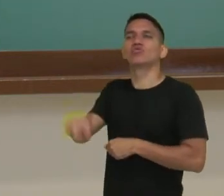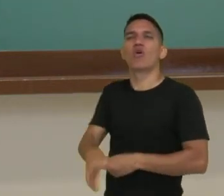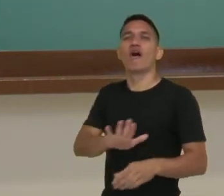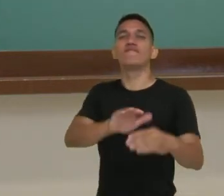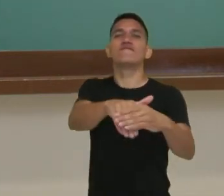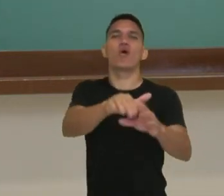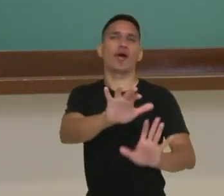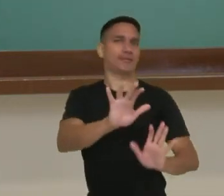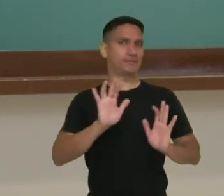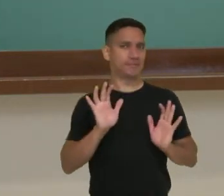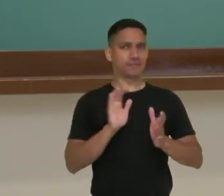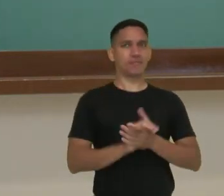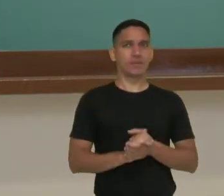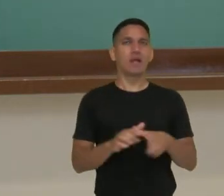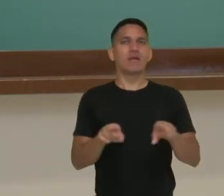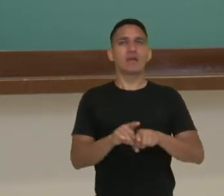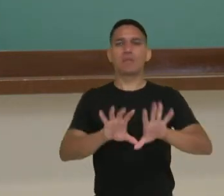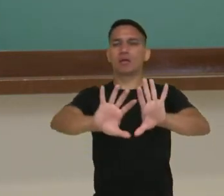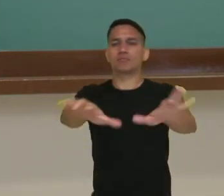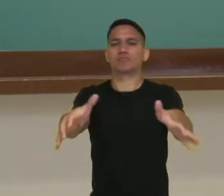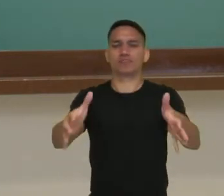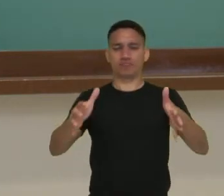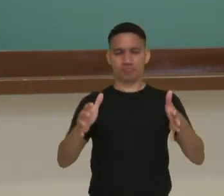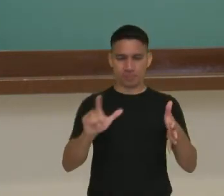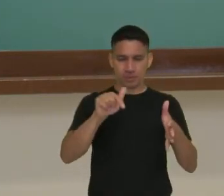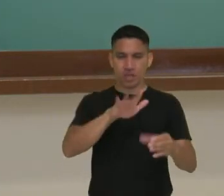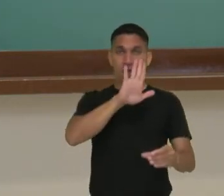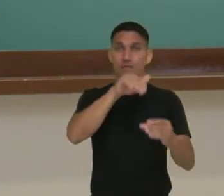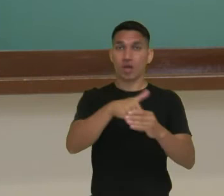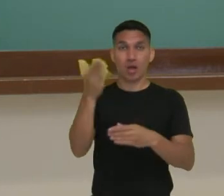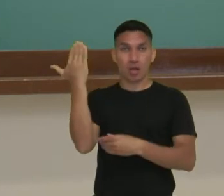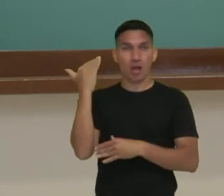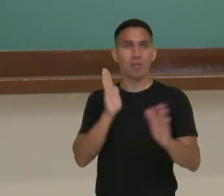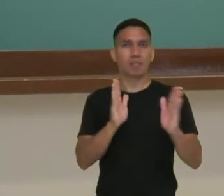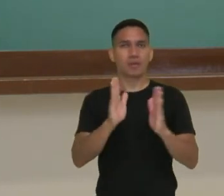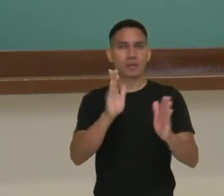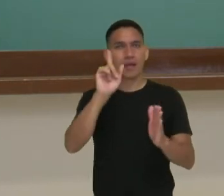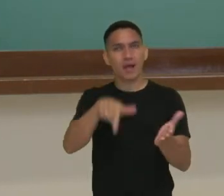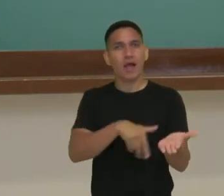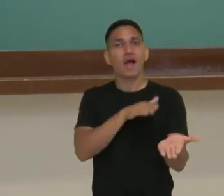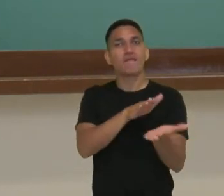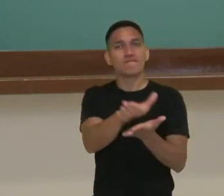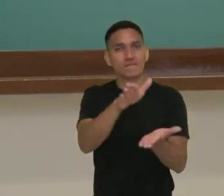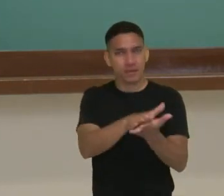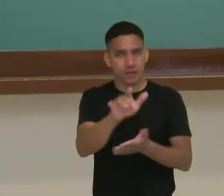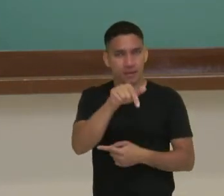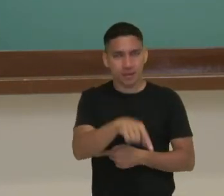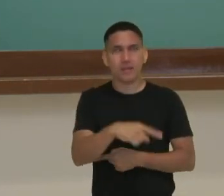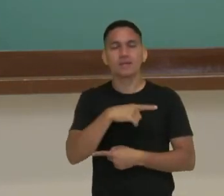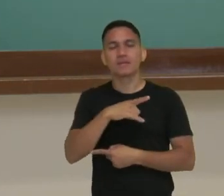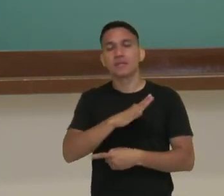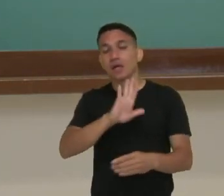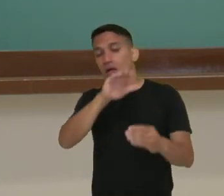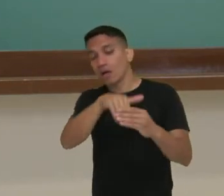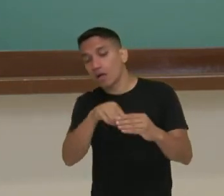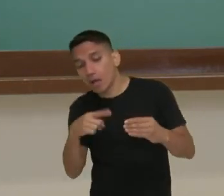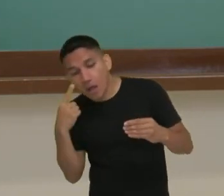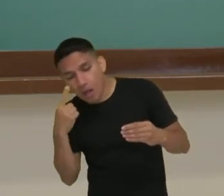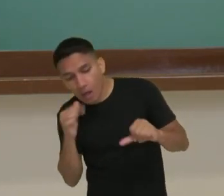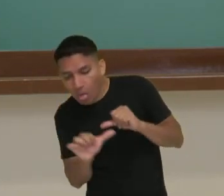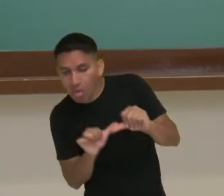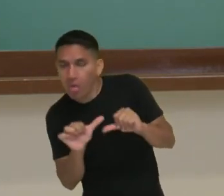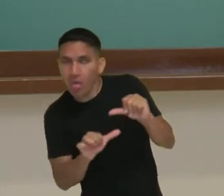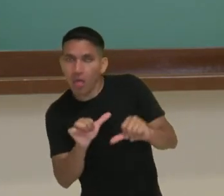Eles pegavam as urnas, naquele período o voto era impresso, eles pegavam as urnas e fraudavam,